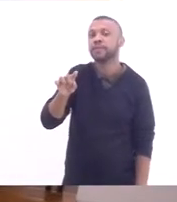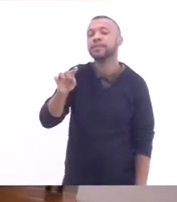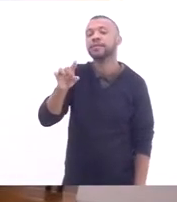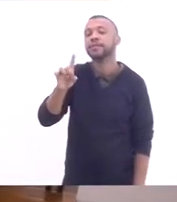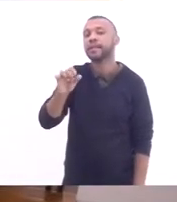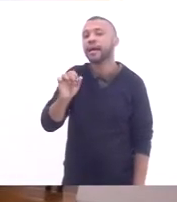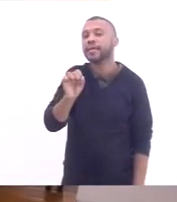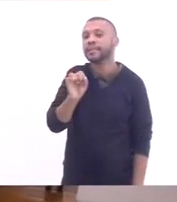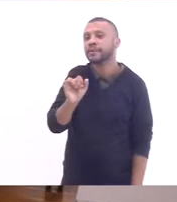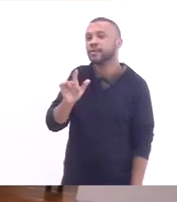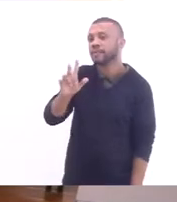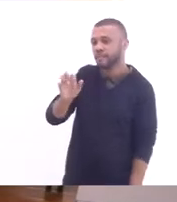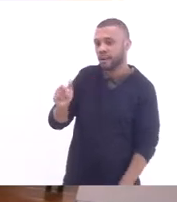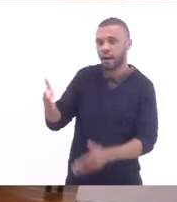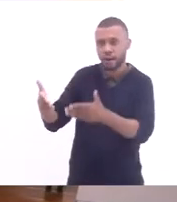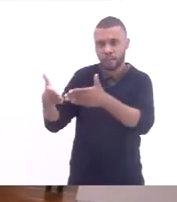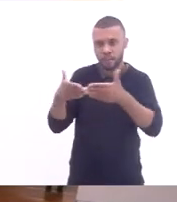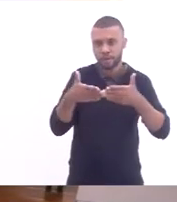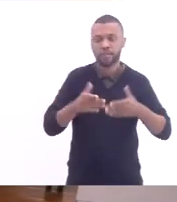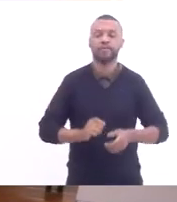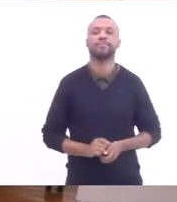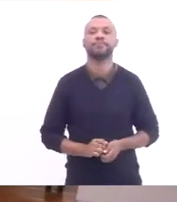Queria registrar a presença